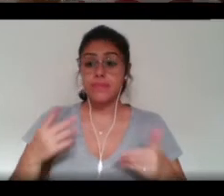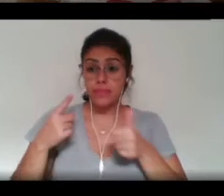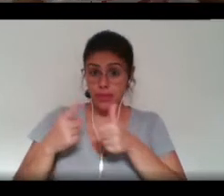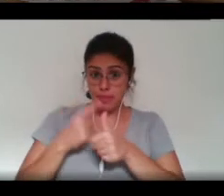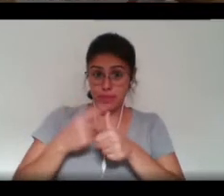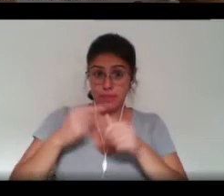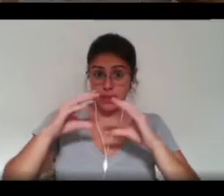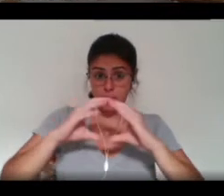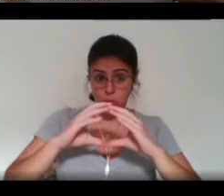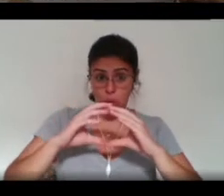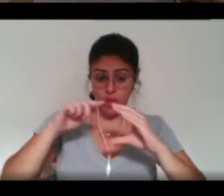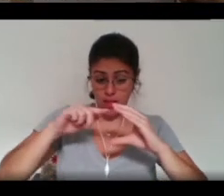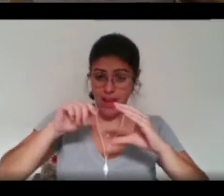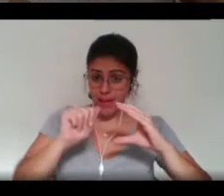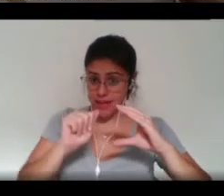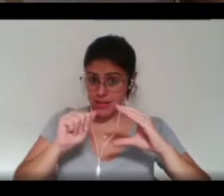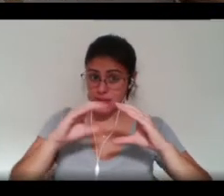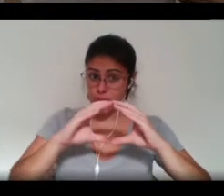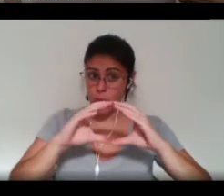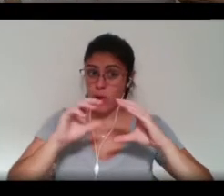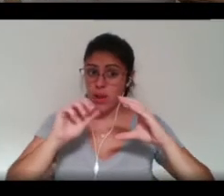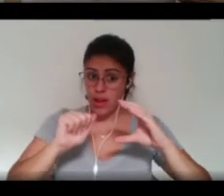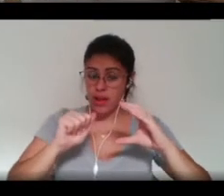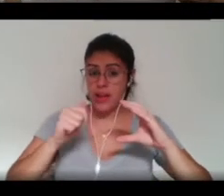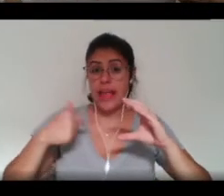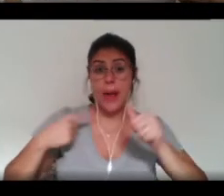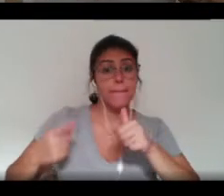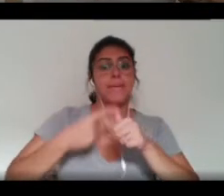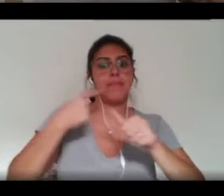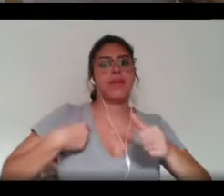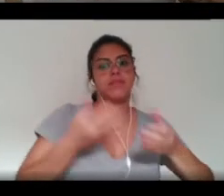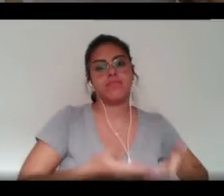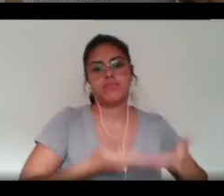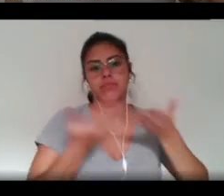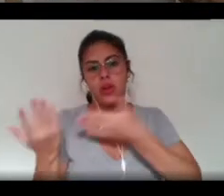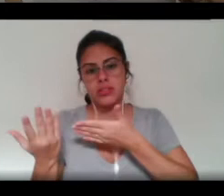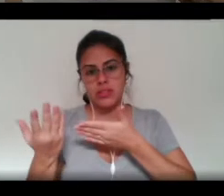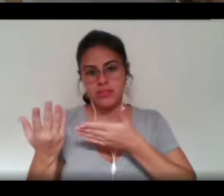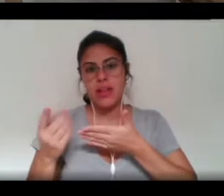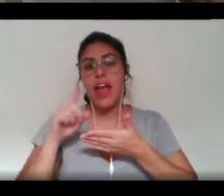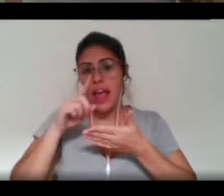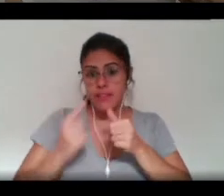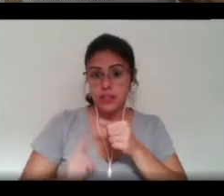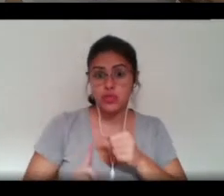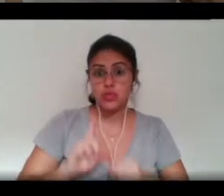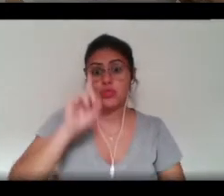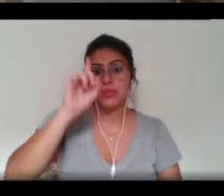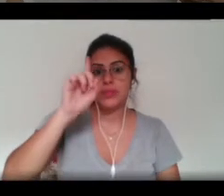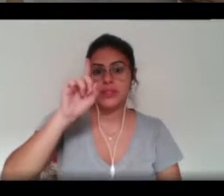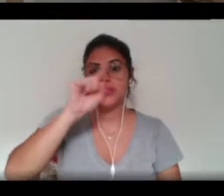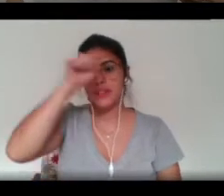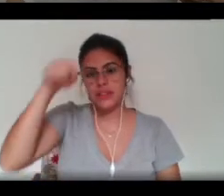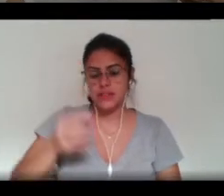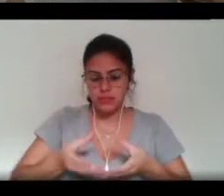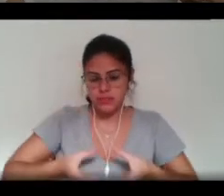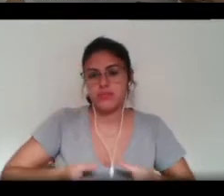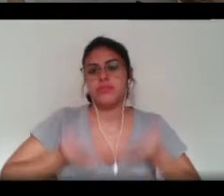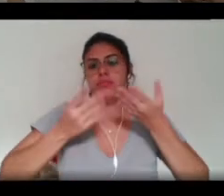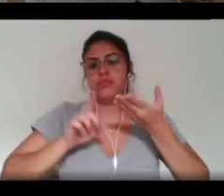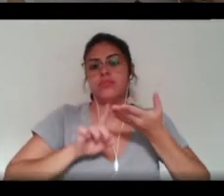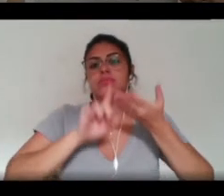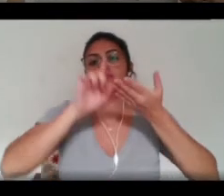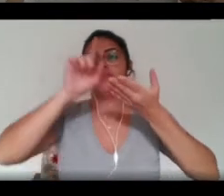Então, a primeira bola que eu vou chamar de bola A, que é a bola que eu vou lançar primeiro, ela vai subir e vai